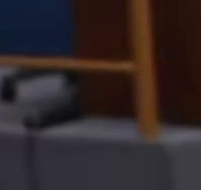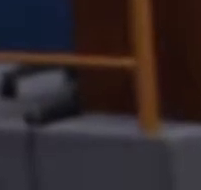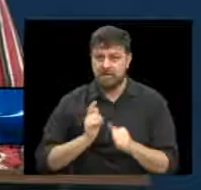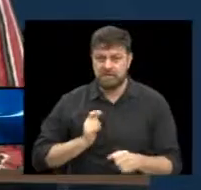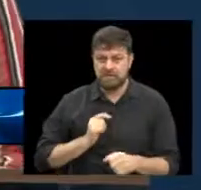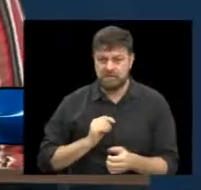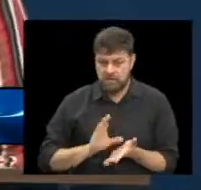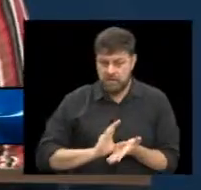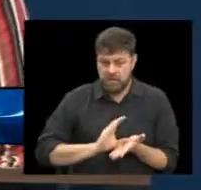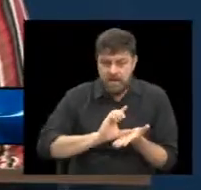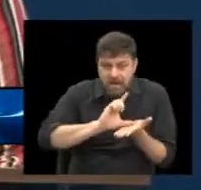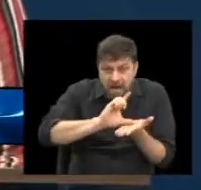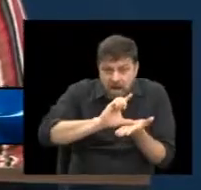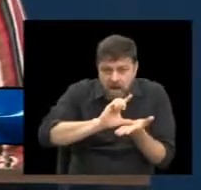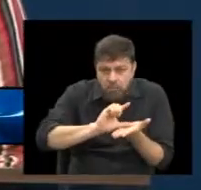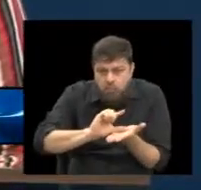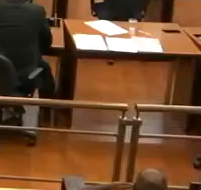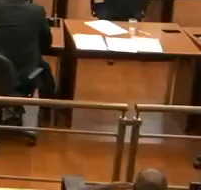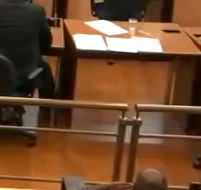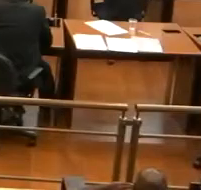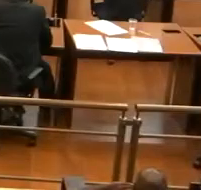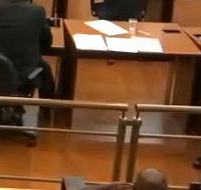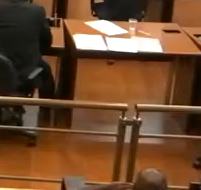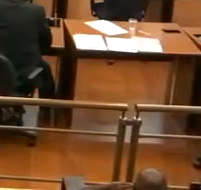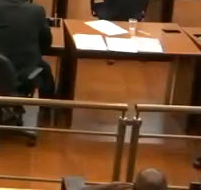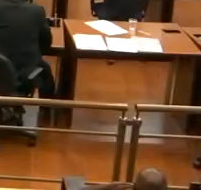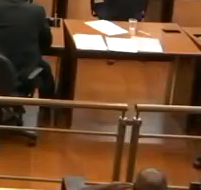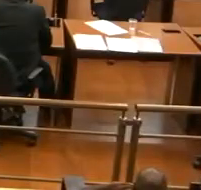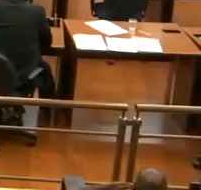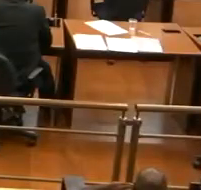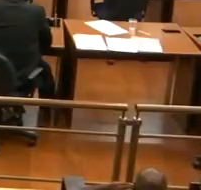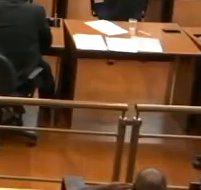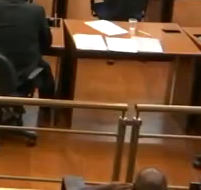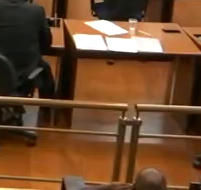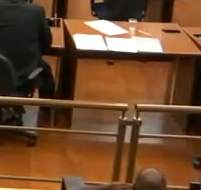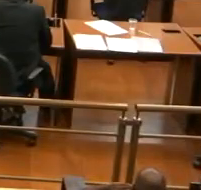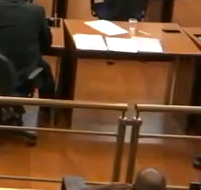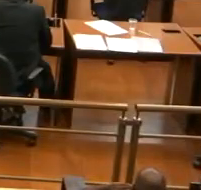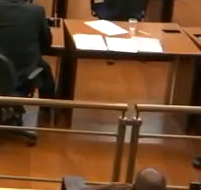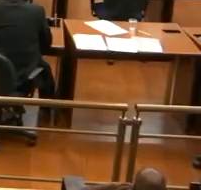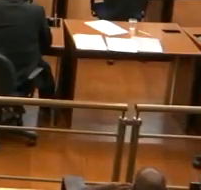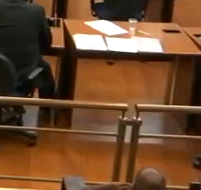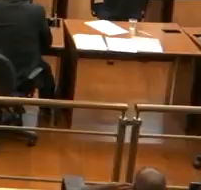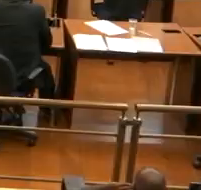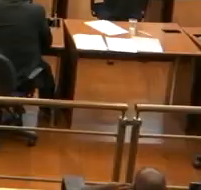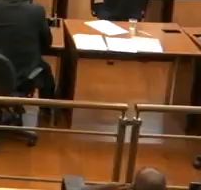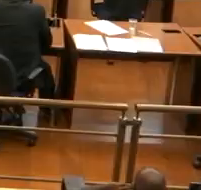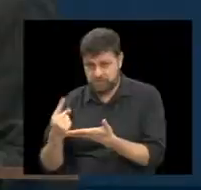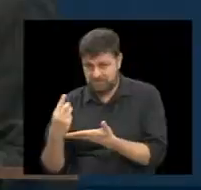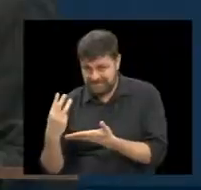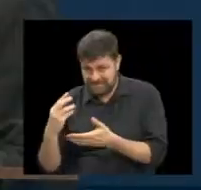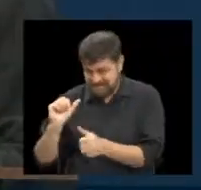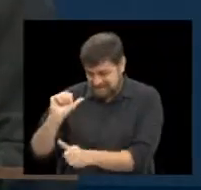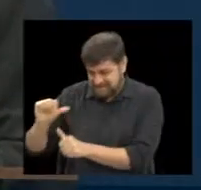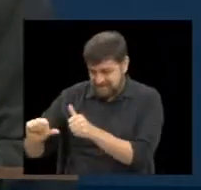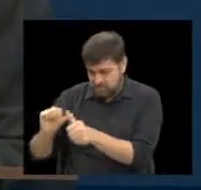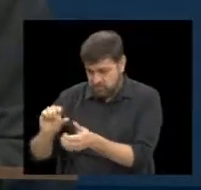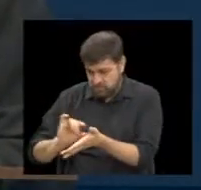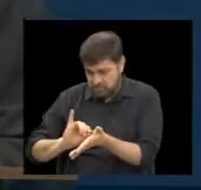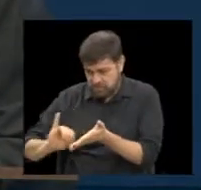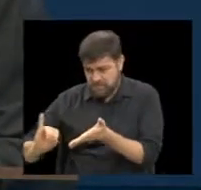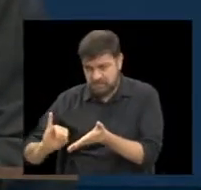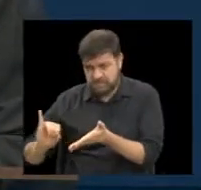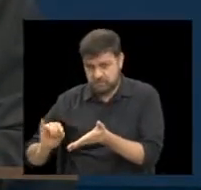Carlão, do PT e Mariana Conte, do PSOL, o orçamento do ano que vem passou pela primeira votação. O presidente